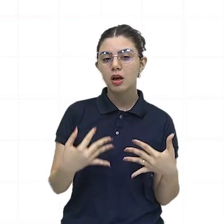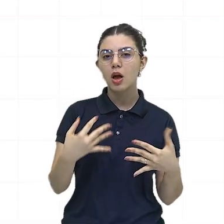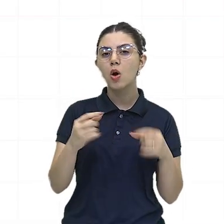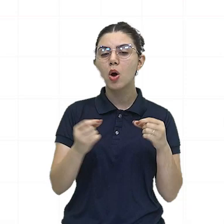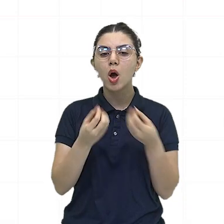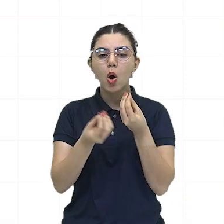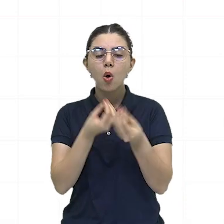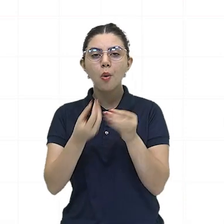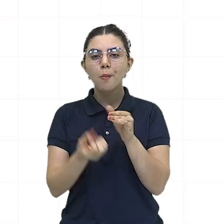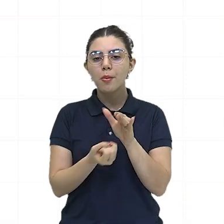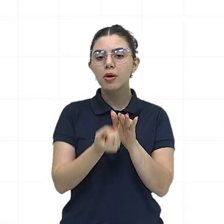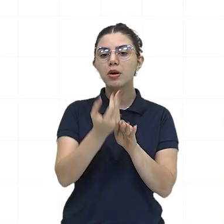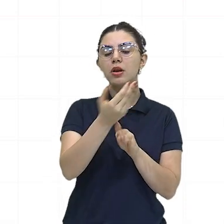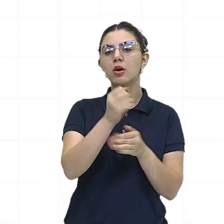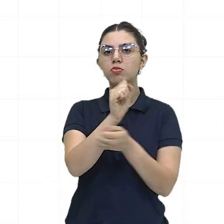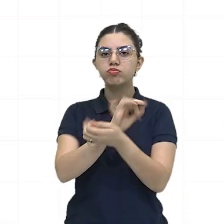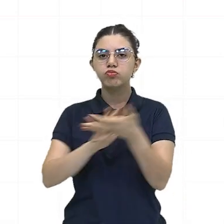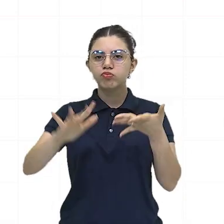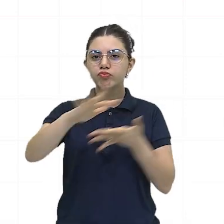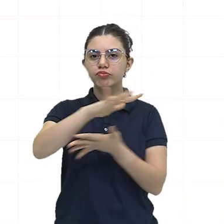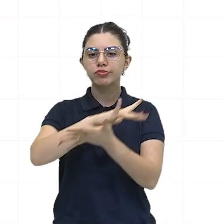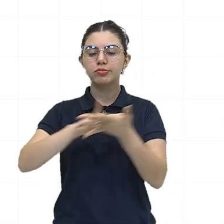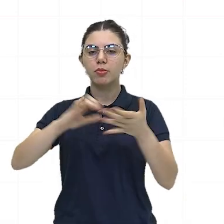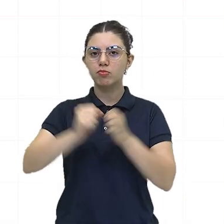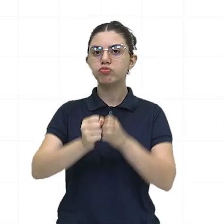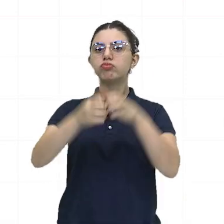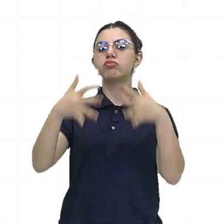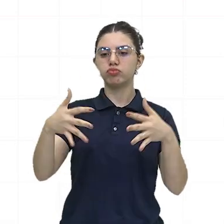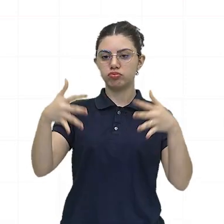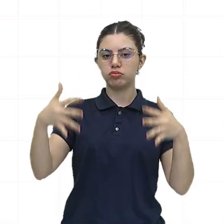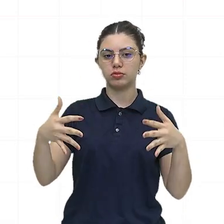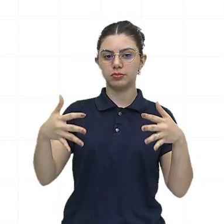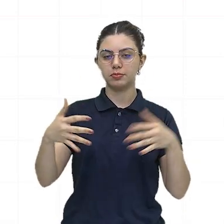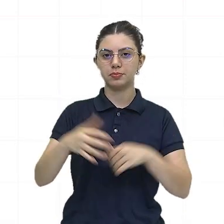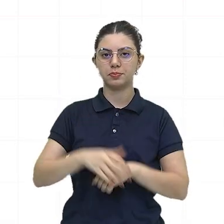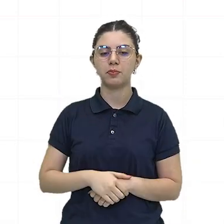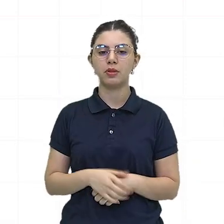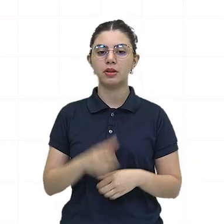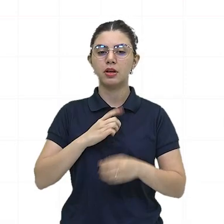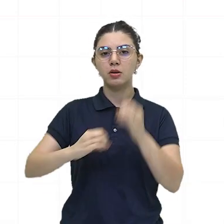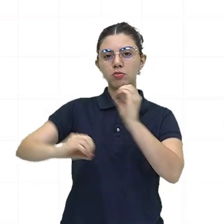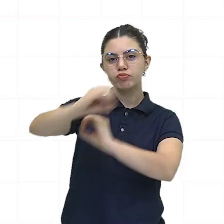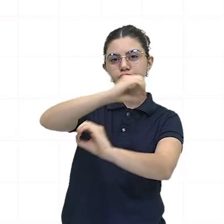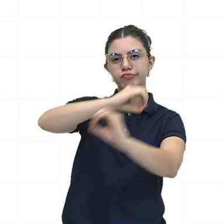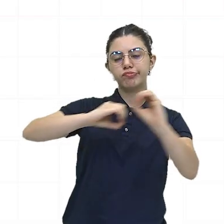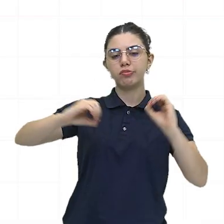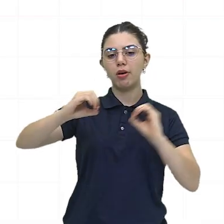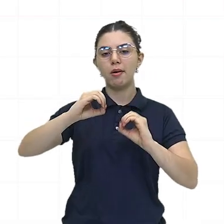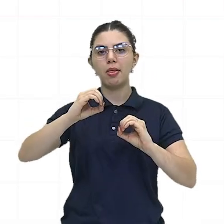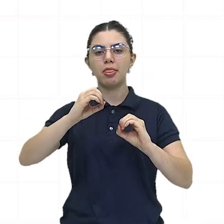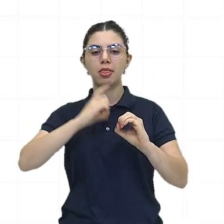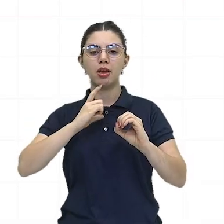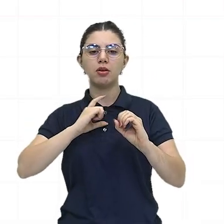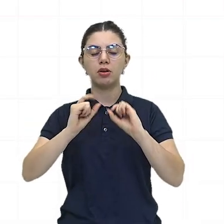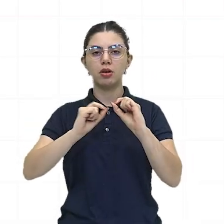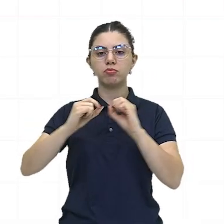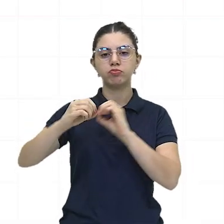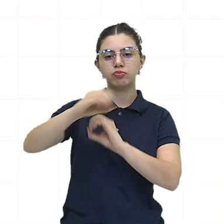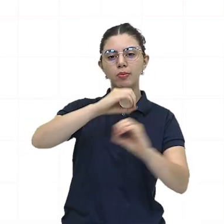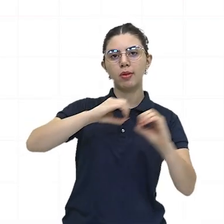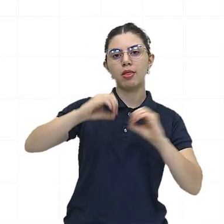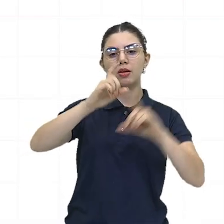estaremos estudando sobre a origem e evolução do universo, o Big Bang, corpos celestes, que são